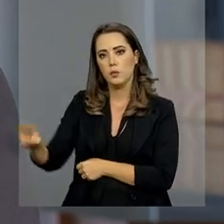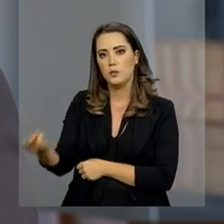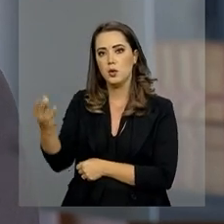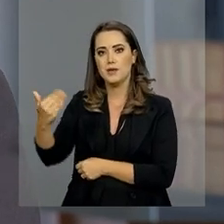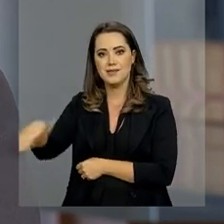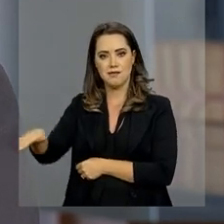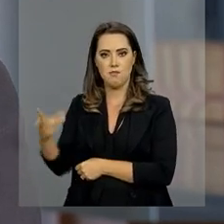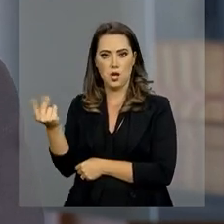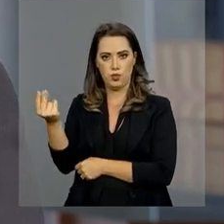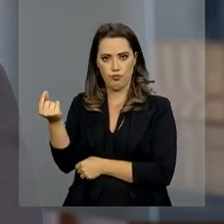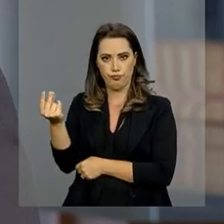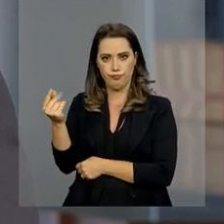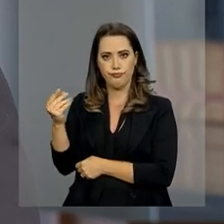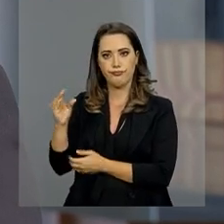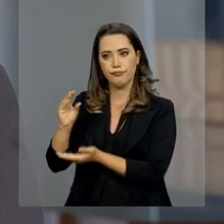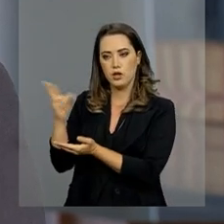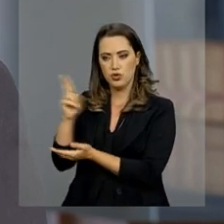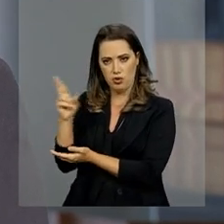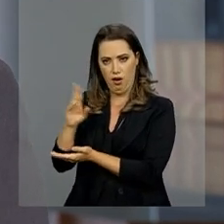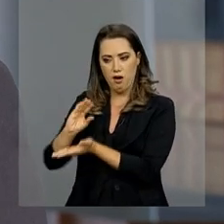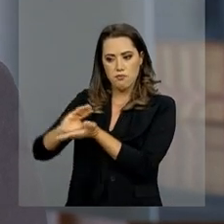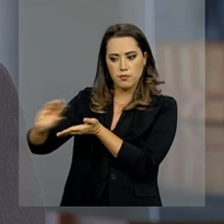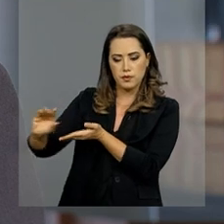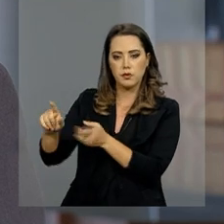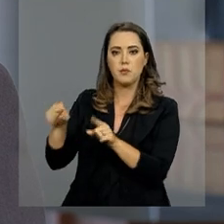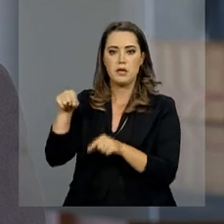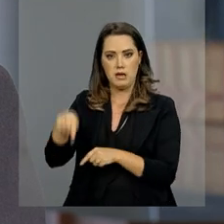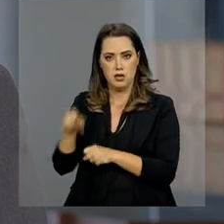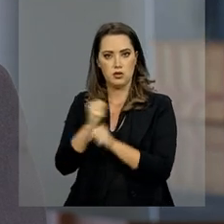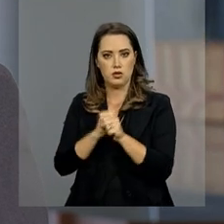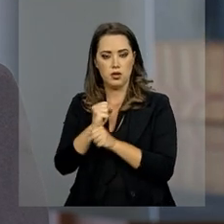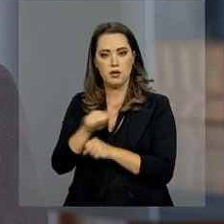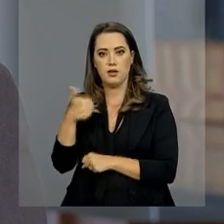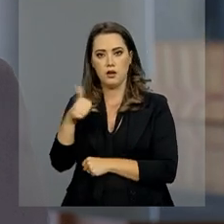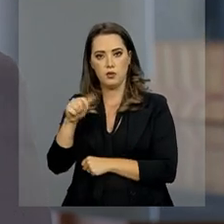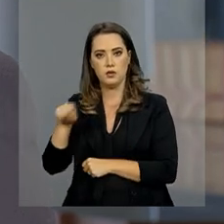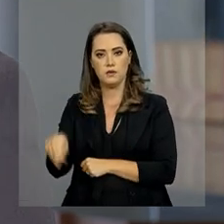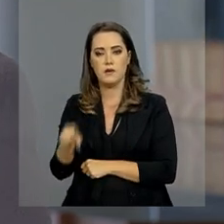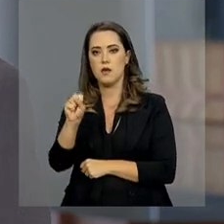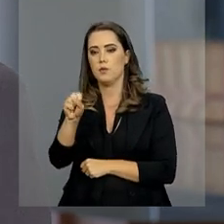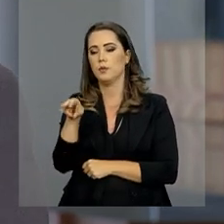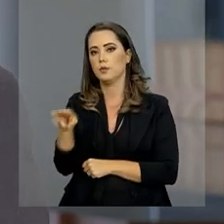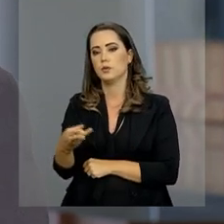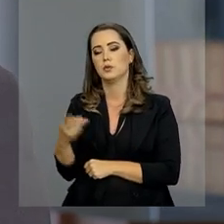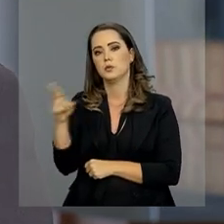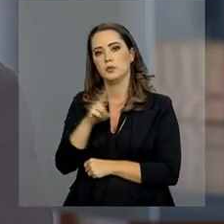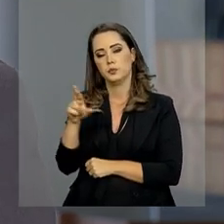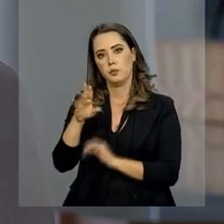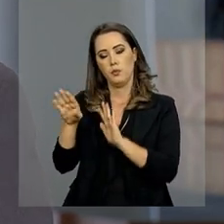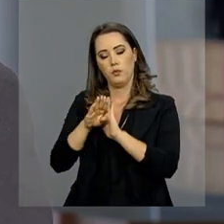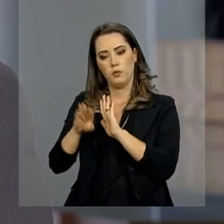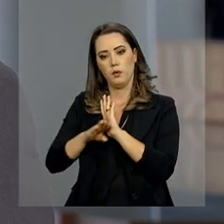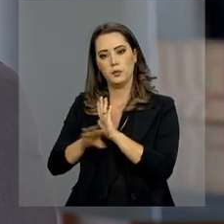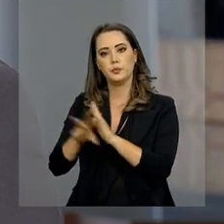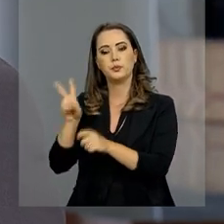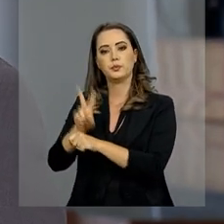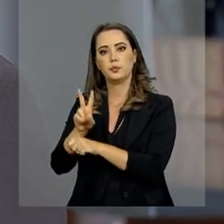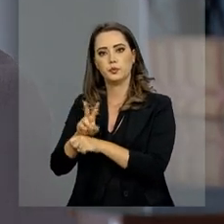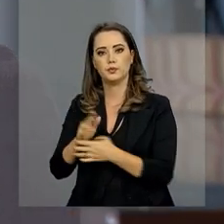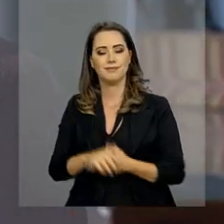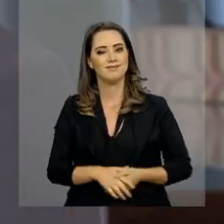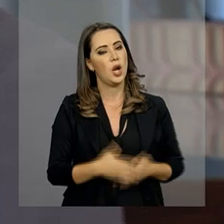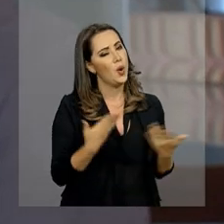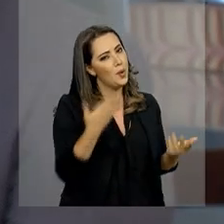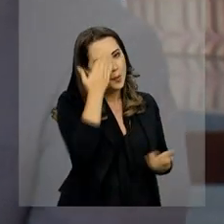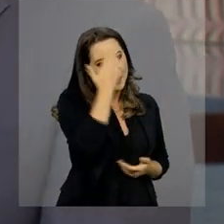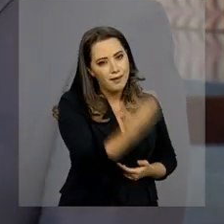e neste exercício nós temos 11,8 milhões de reais destinados ao programa obrigado pela entrevista